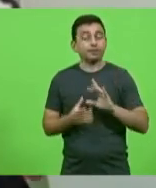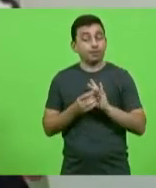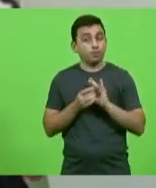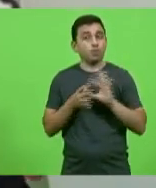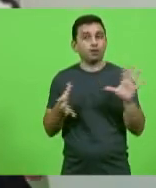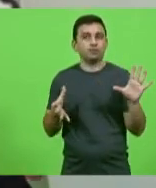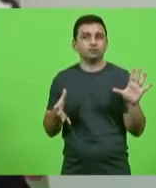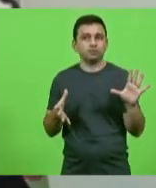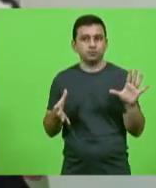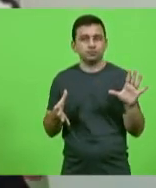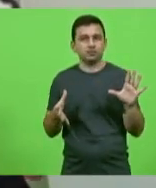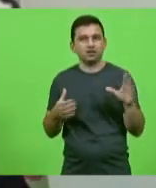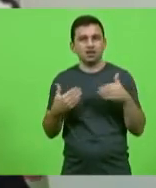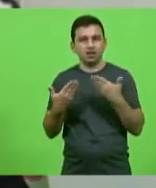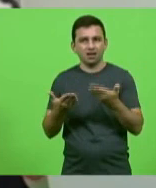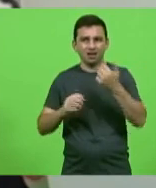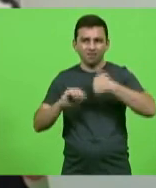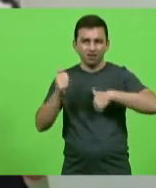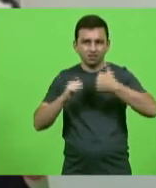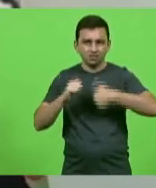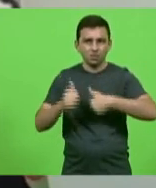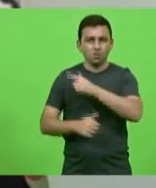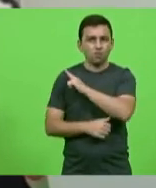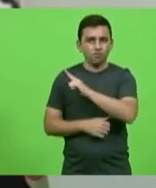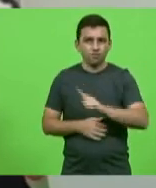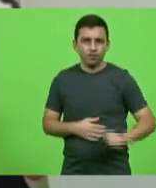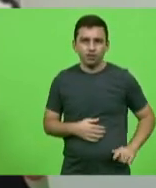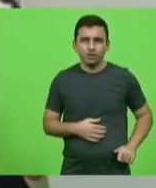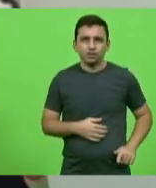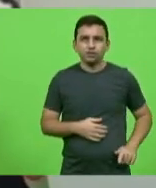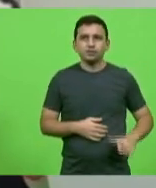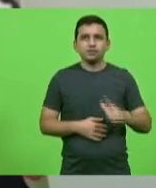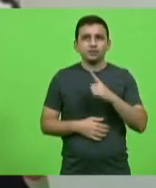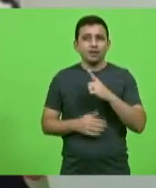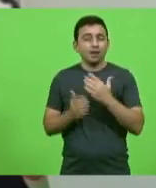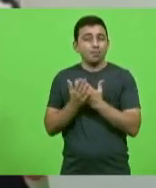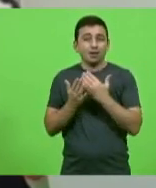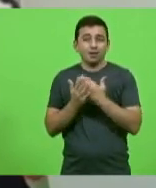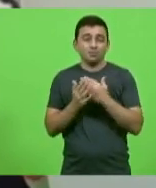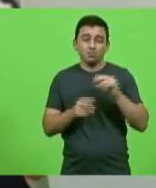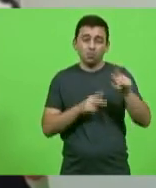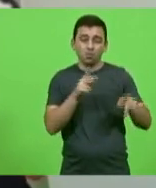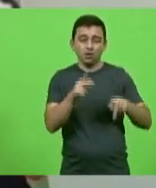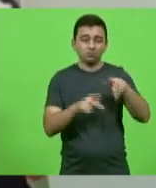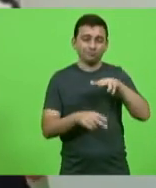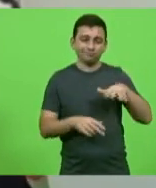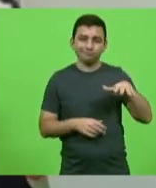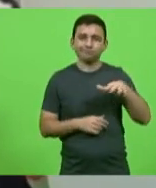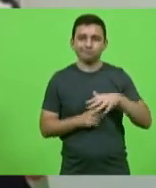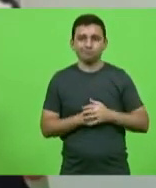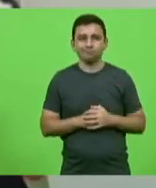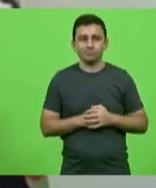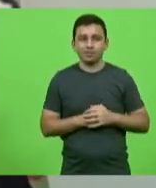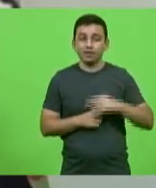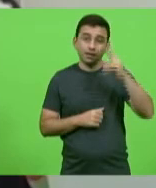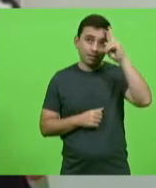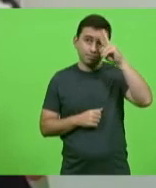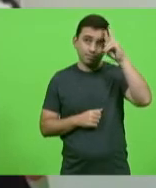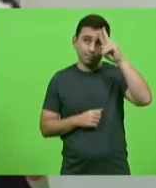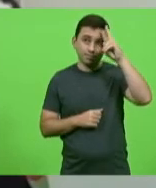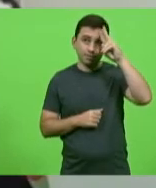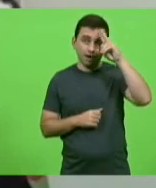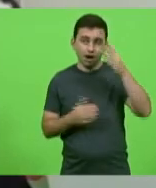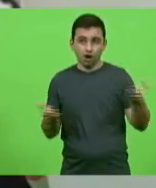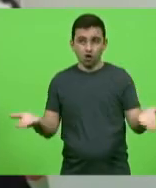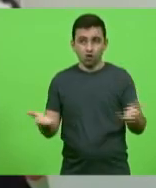democracia avaliação de um governo ter passa pelo crivo Popular lembrar aqui